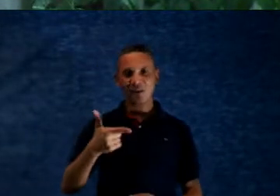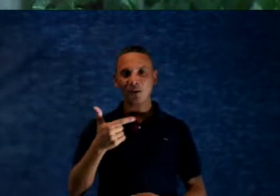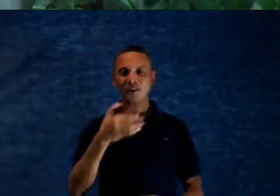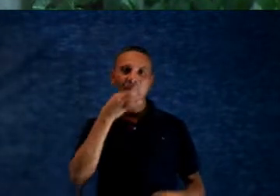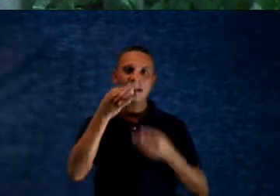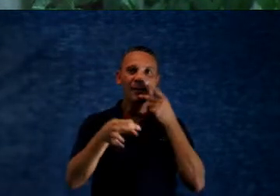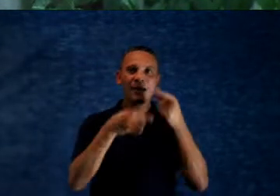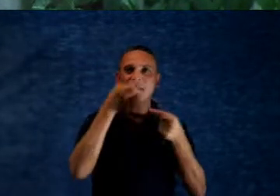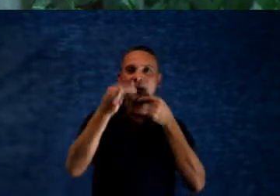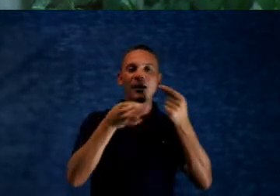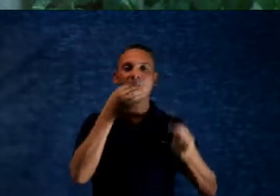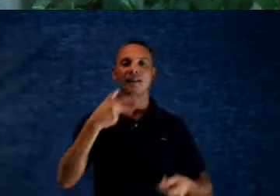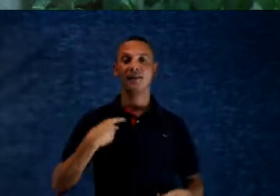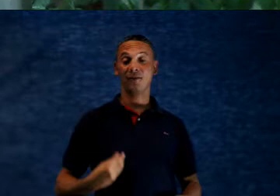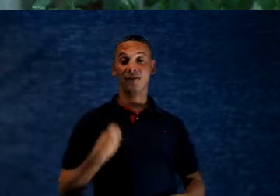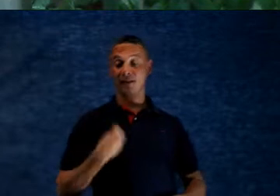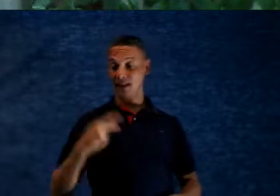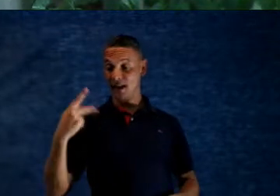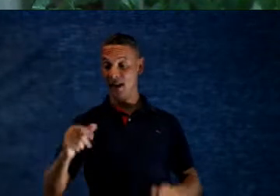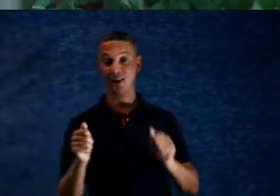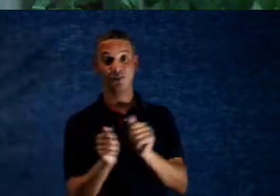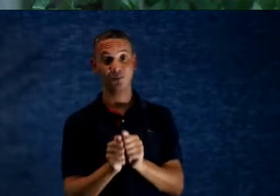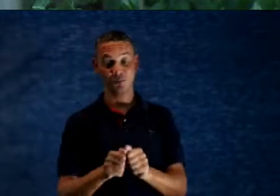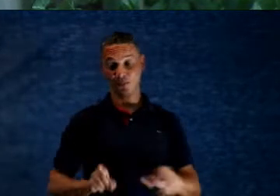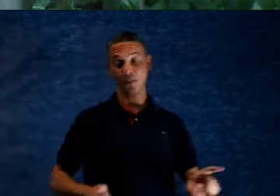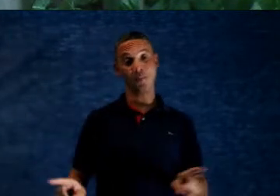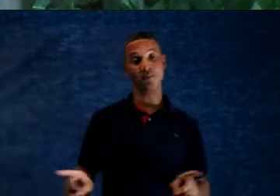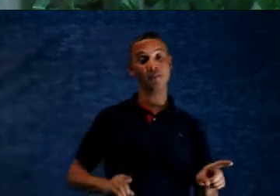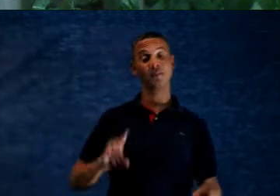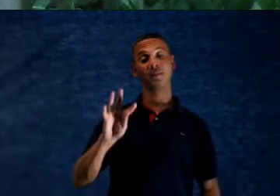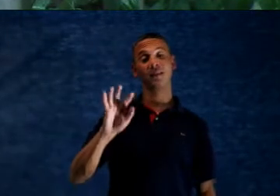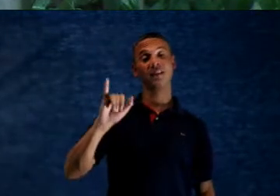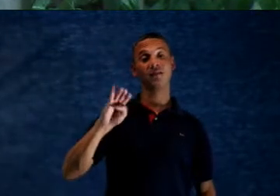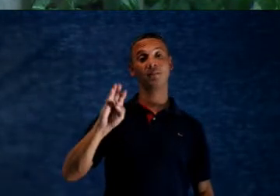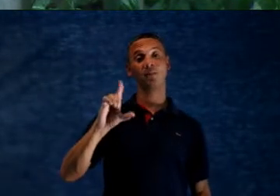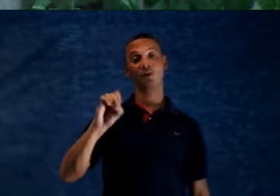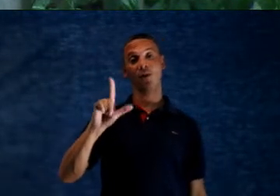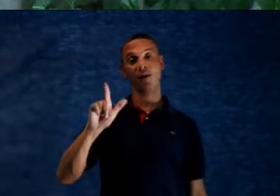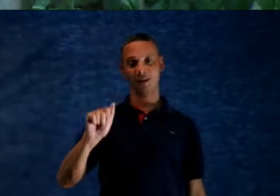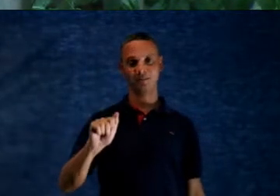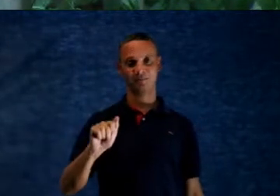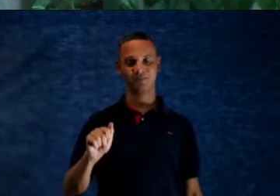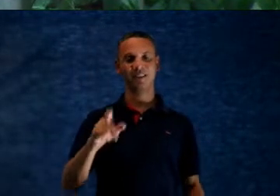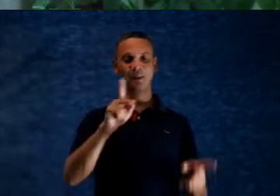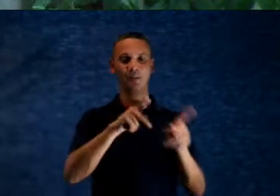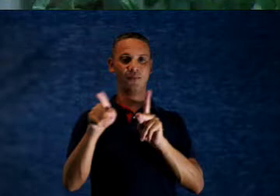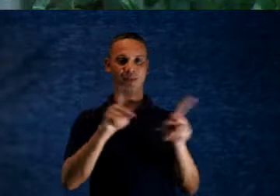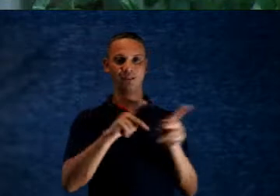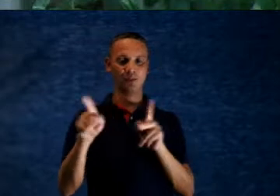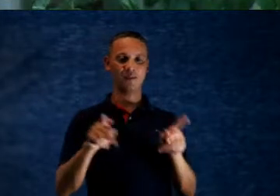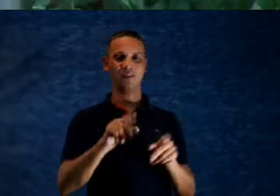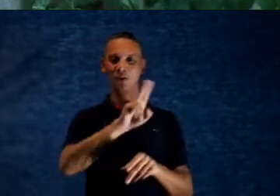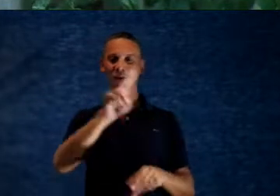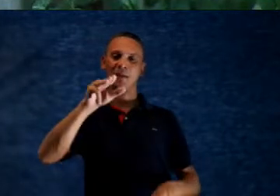de 12 anos, vividas por ela e pelo primo, o Timbolola. A professora Maria Inês